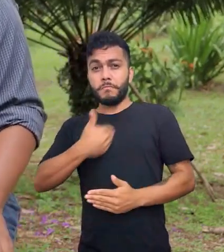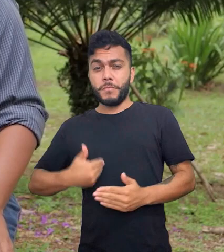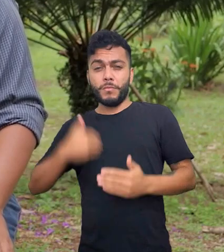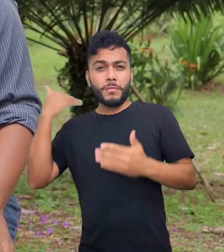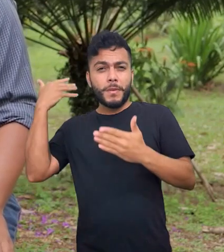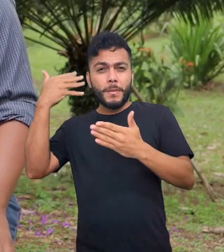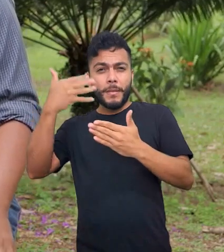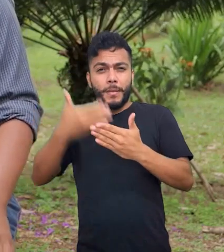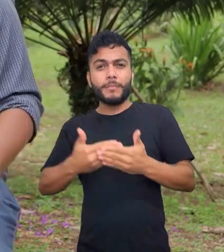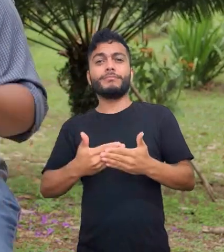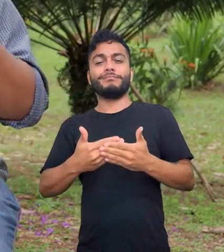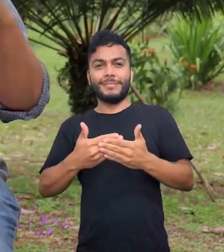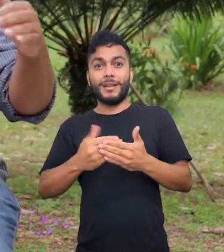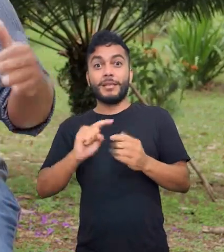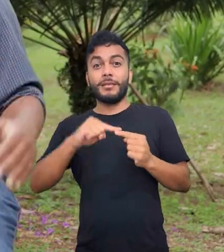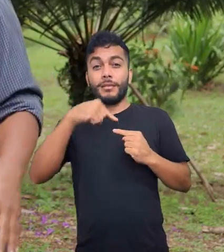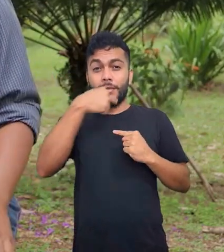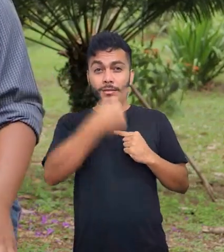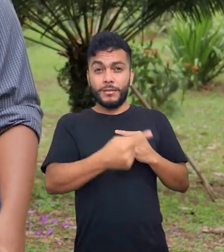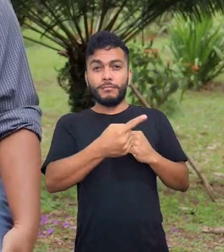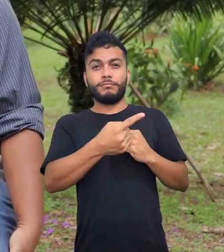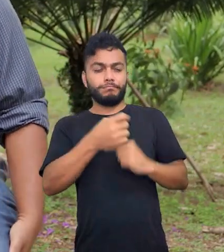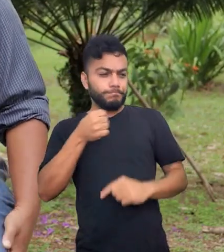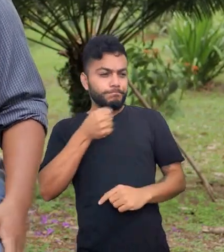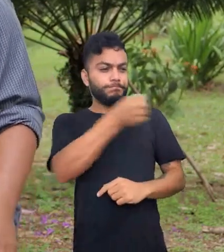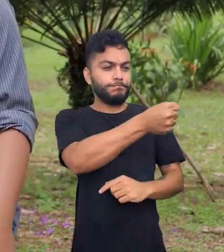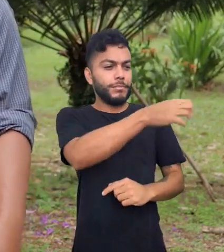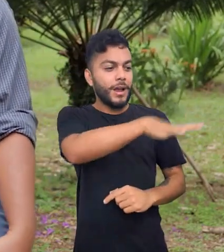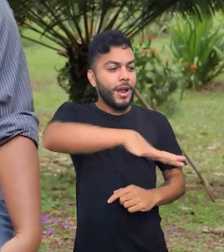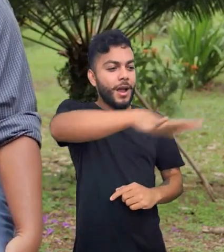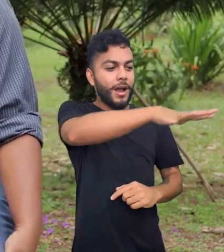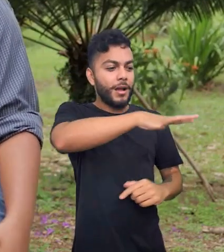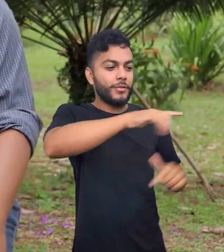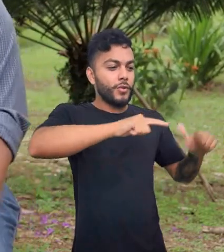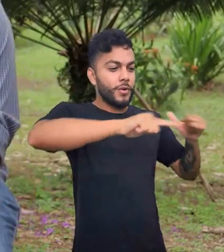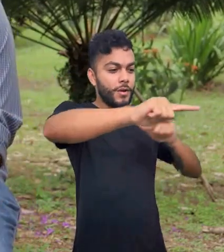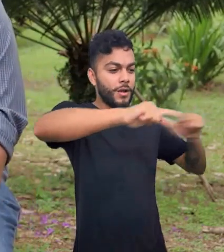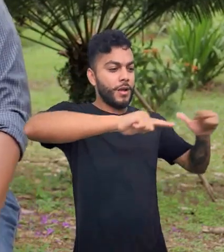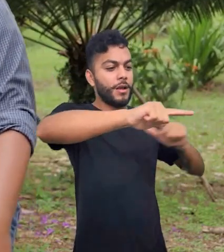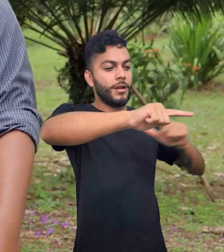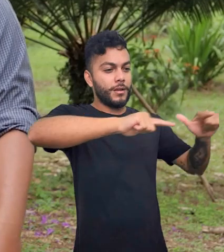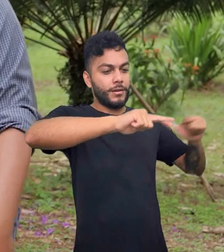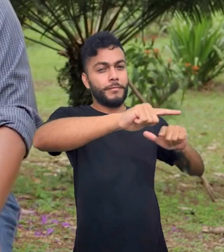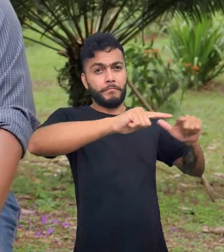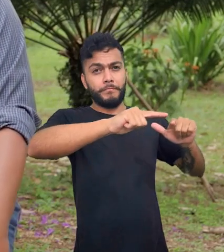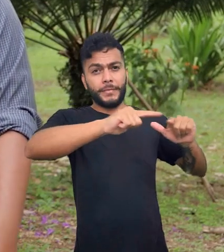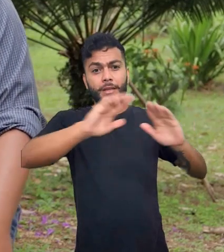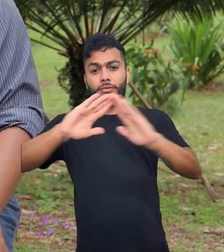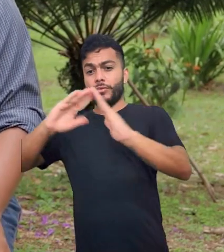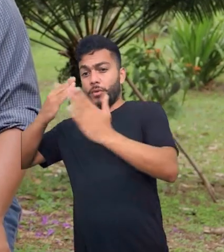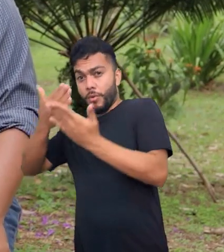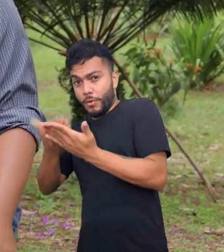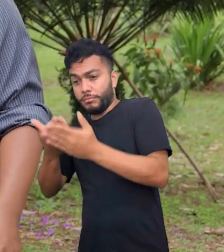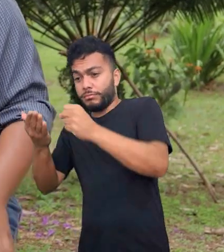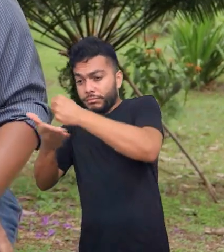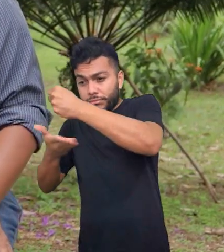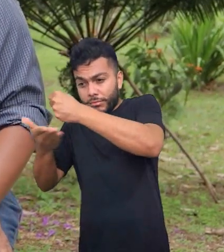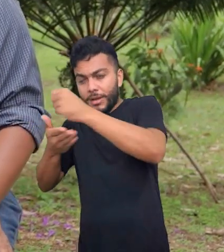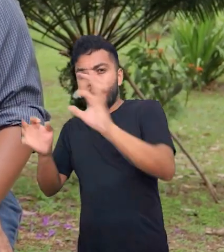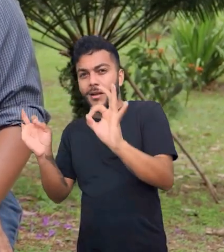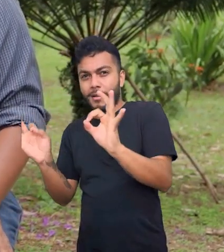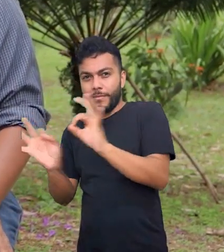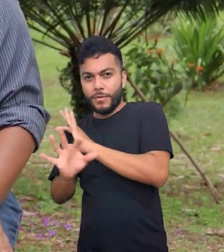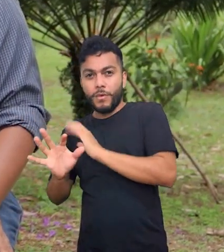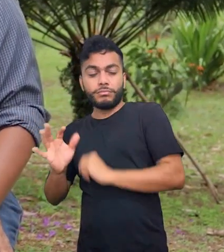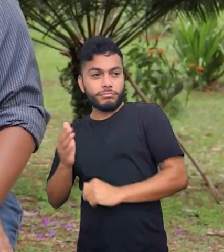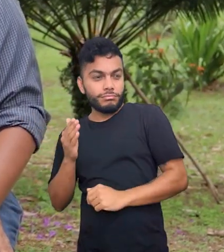né? Saio direto da educação básica para o mundo do trabalho, onde fico por 9 anos como balconista de